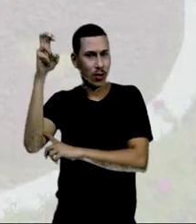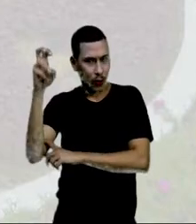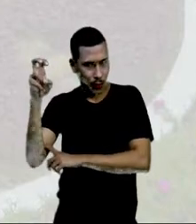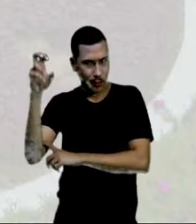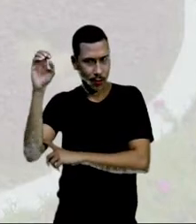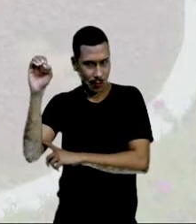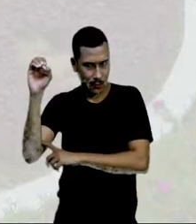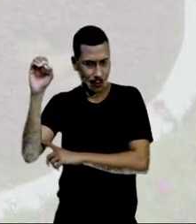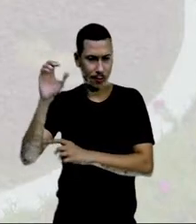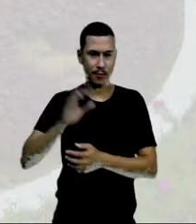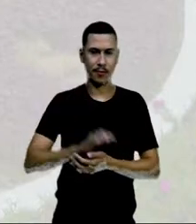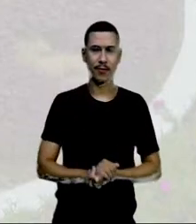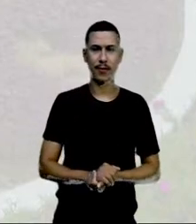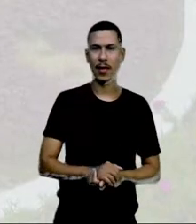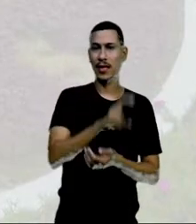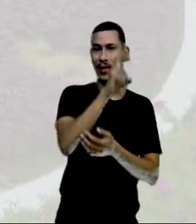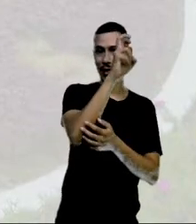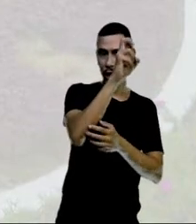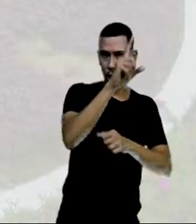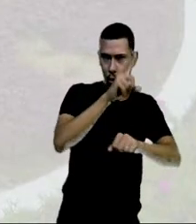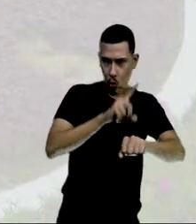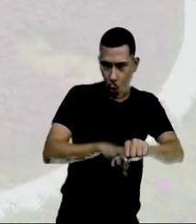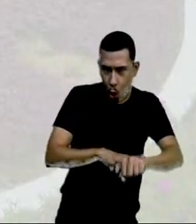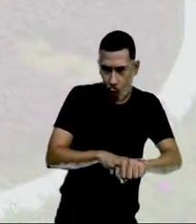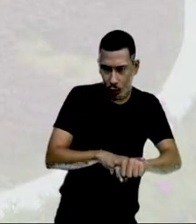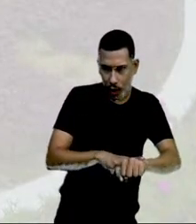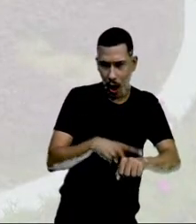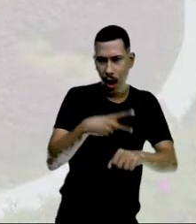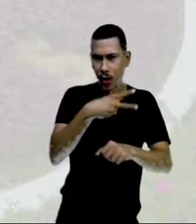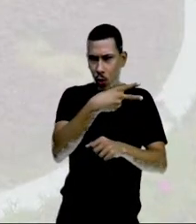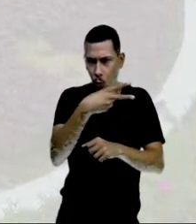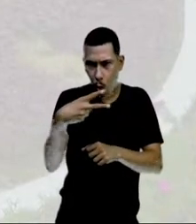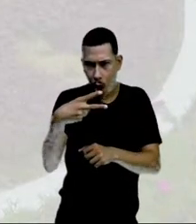150 graus. 5 horas é equivalente a